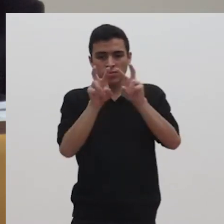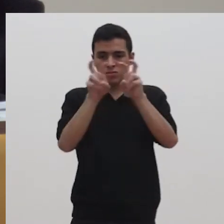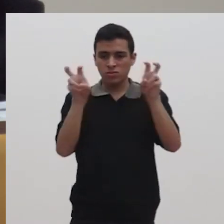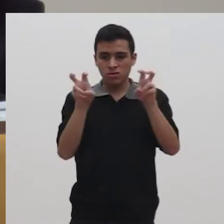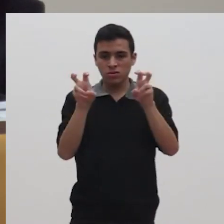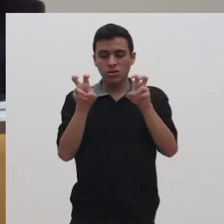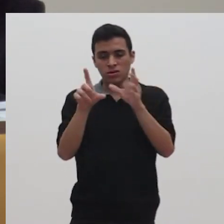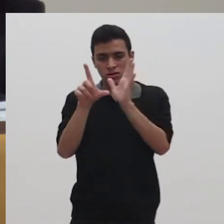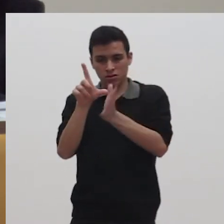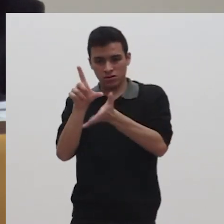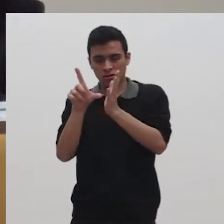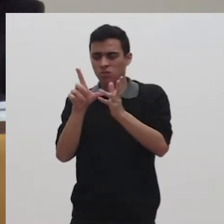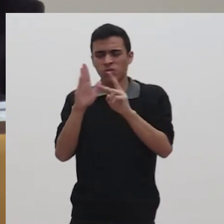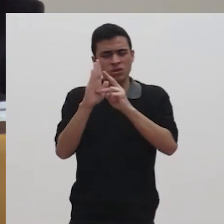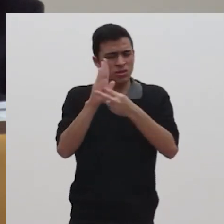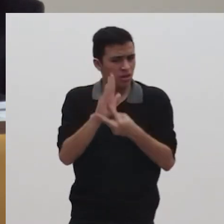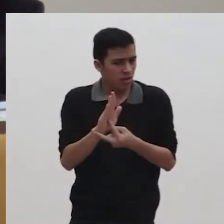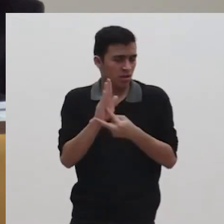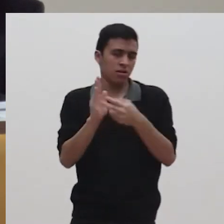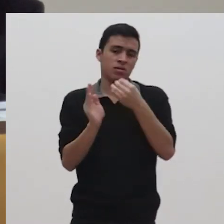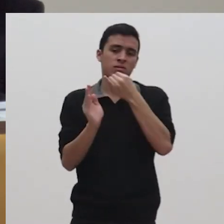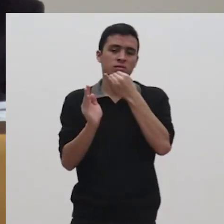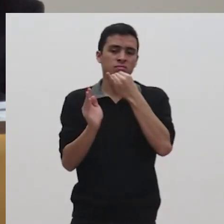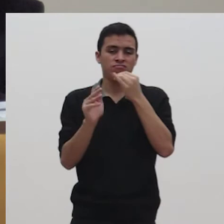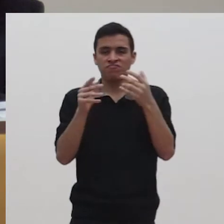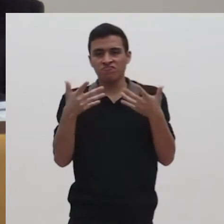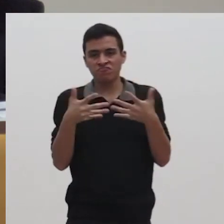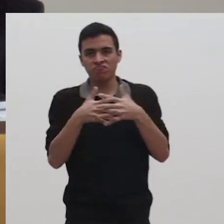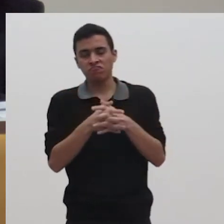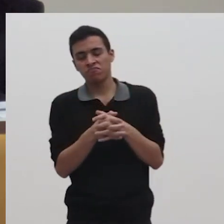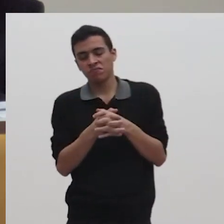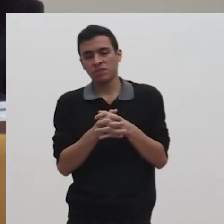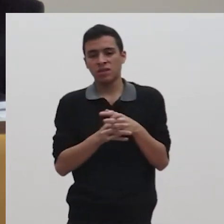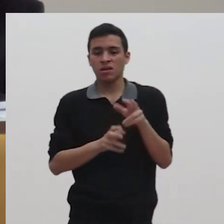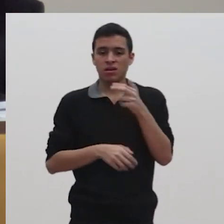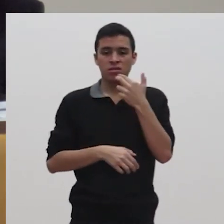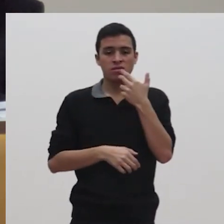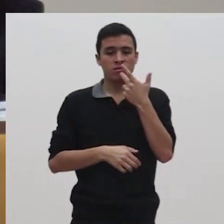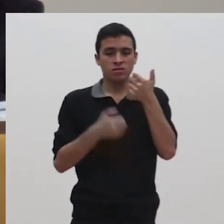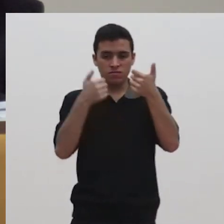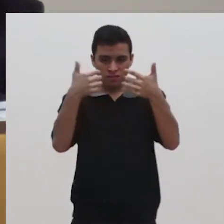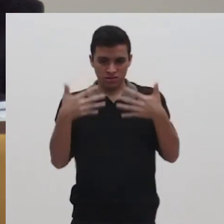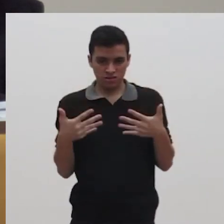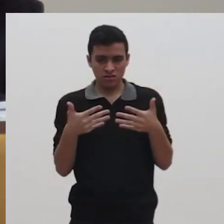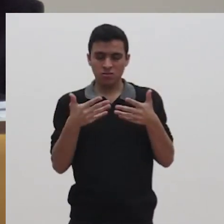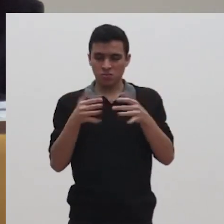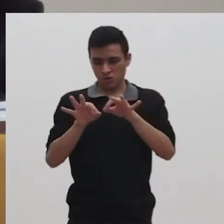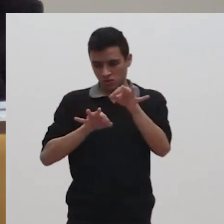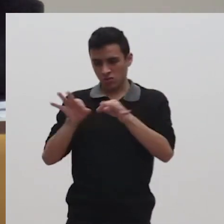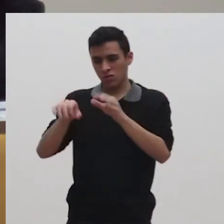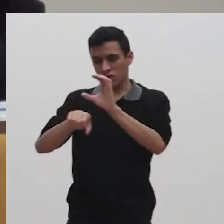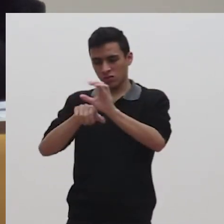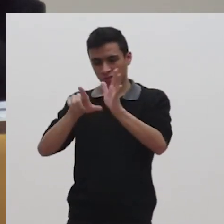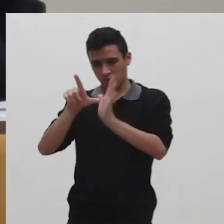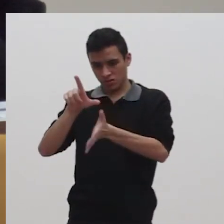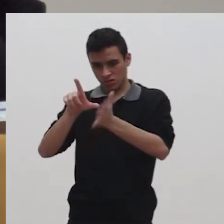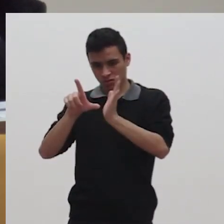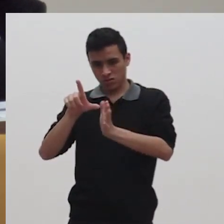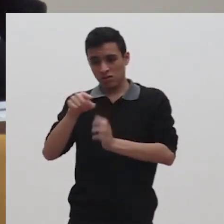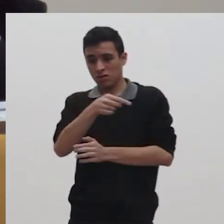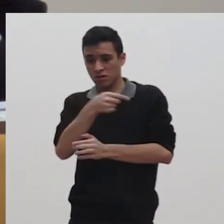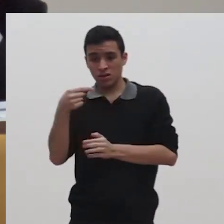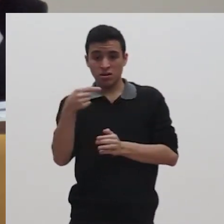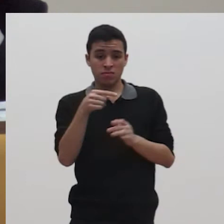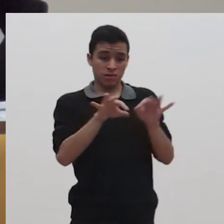em letras libras. Ou seja, como dizia a Sueli, quando organizou esse curso para a gente, na